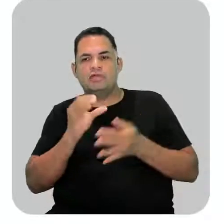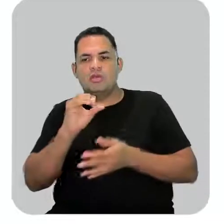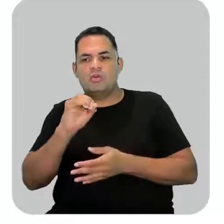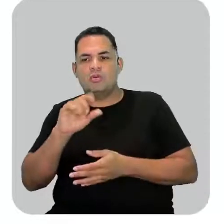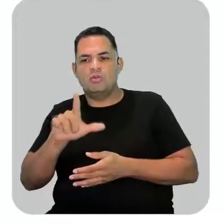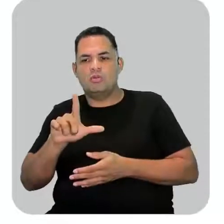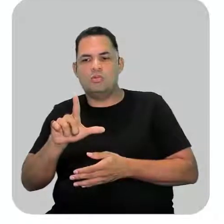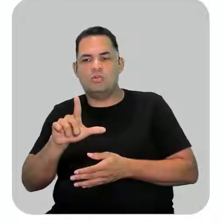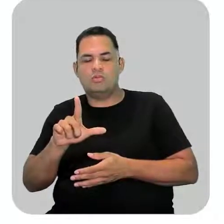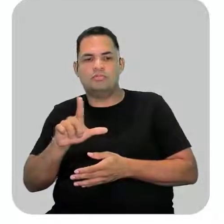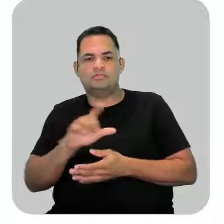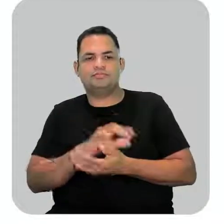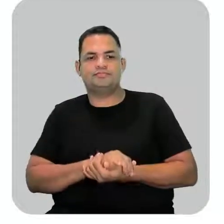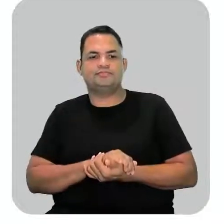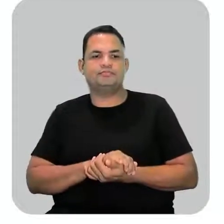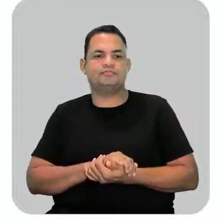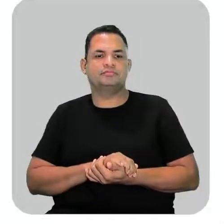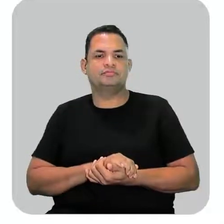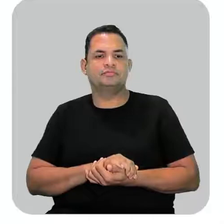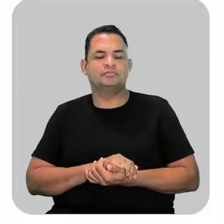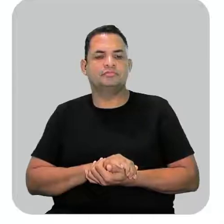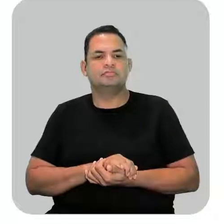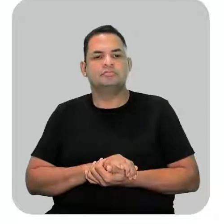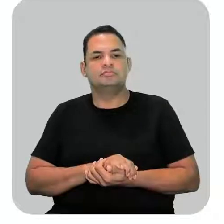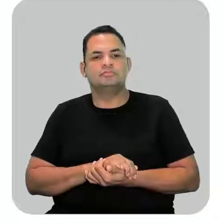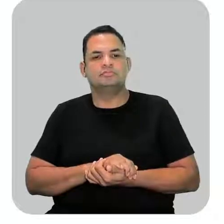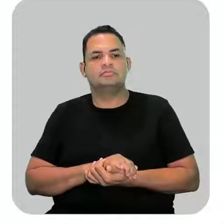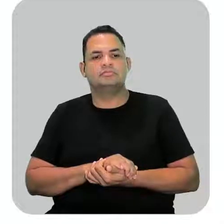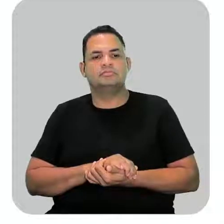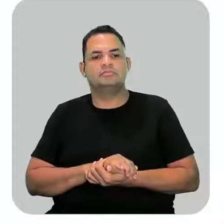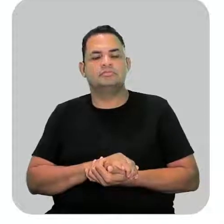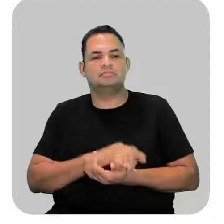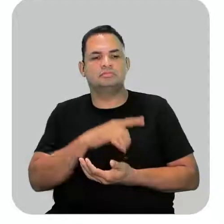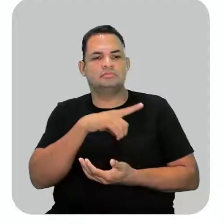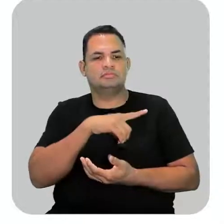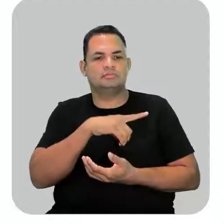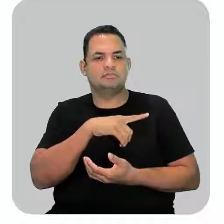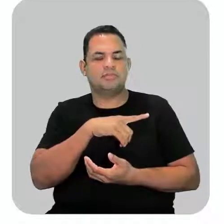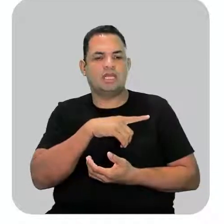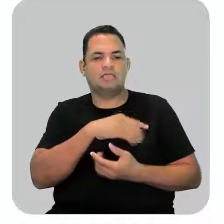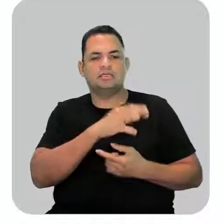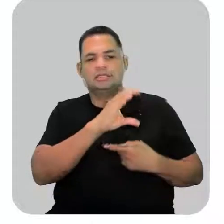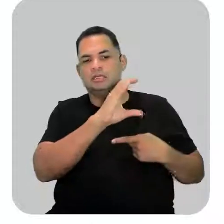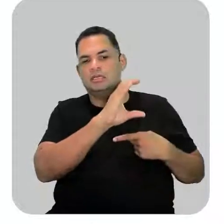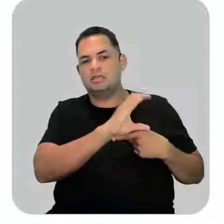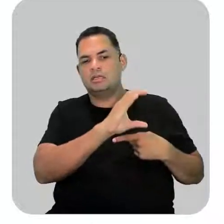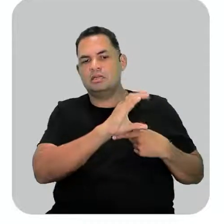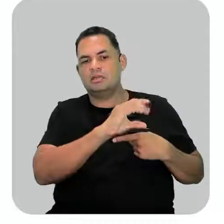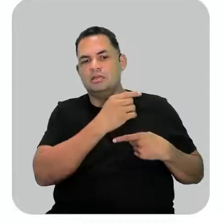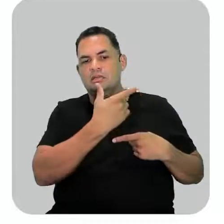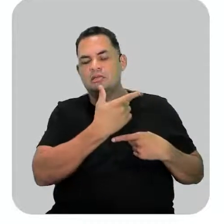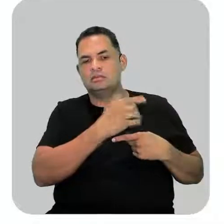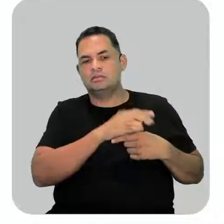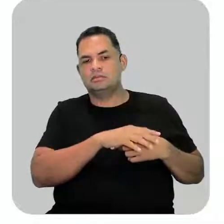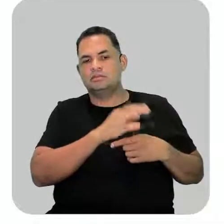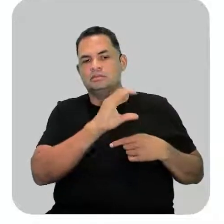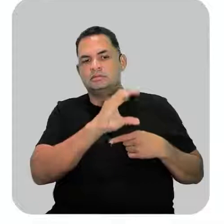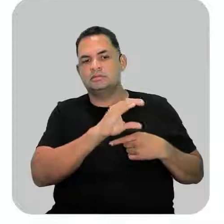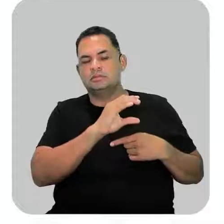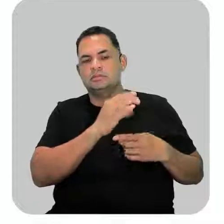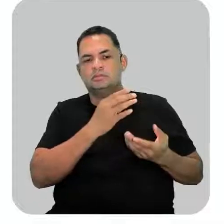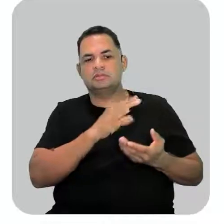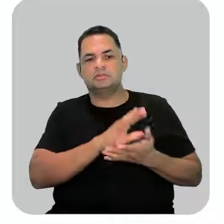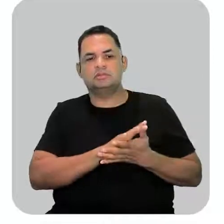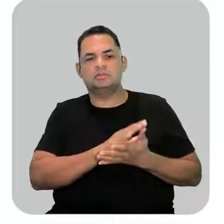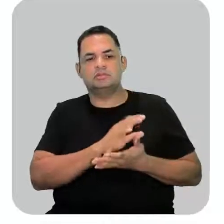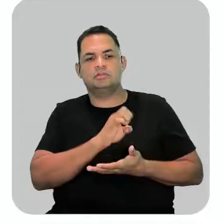Olha só. Esse daqui, ele tem 2 carbonos, então é et. Os carbonos têm ligação simples,